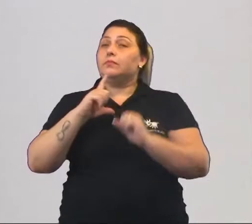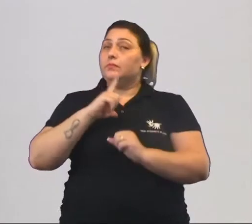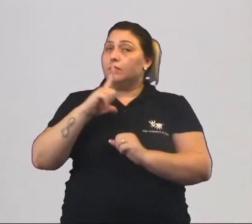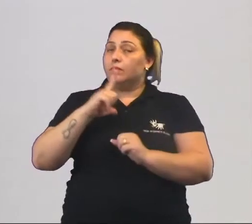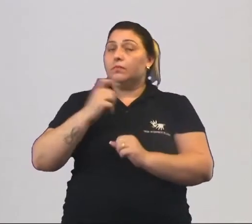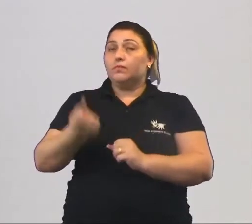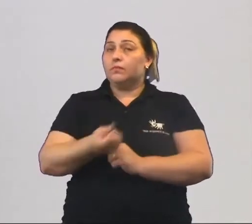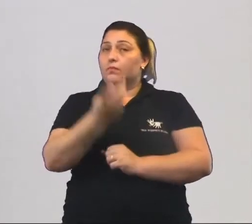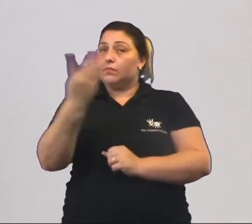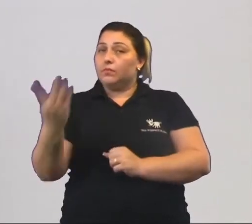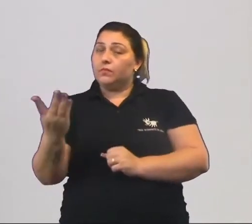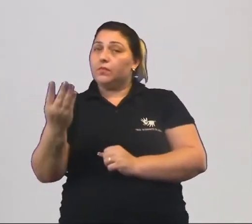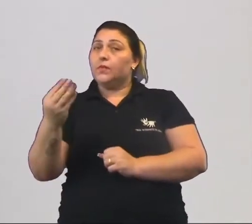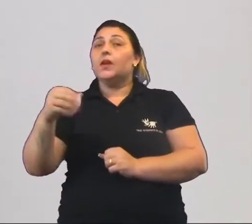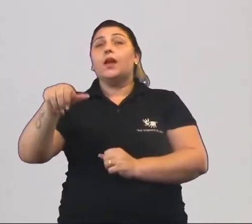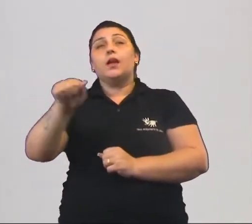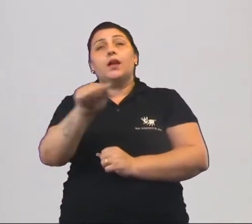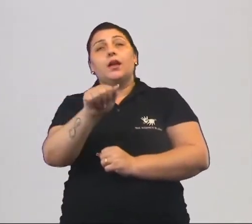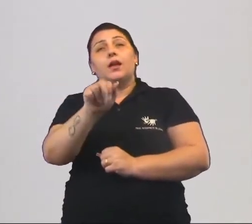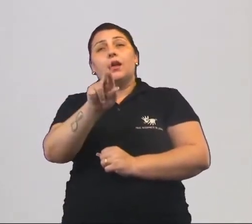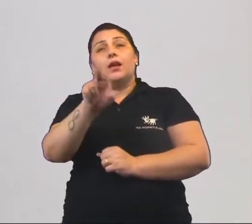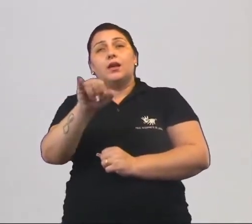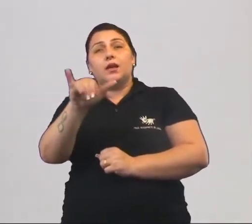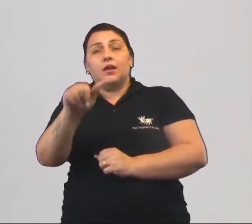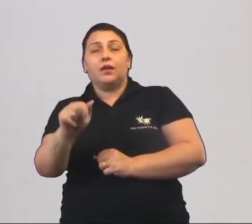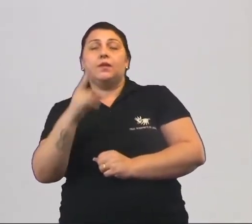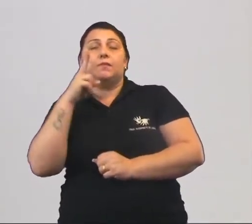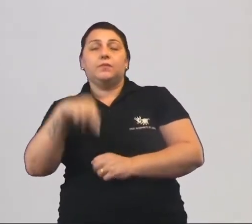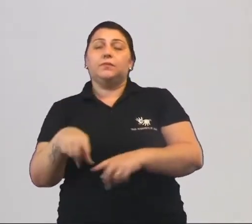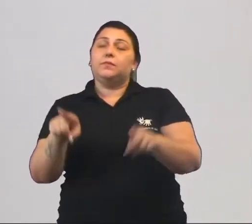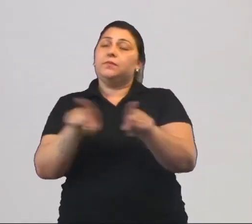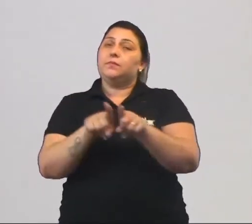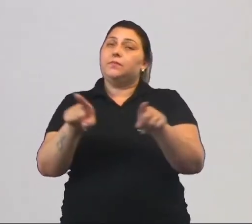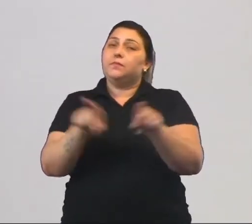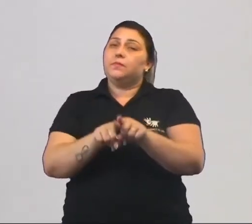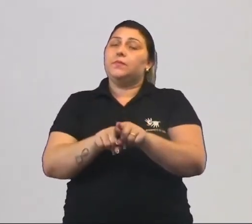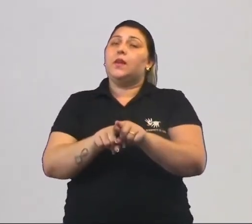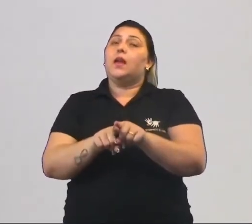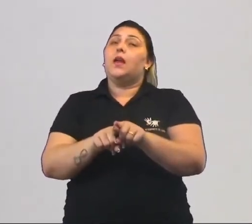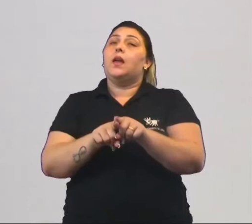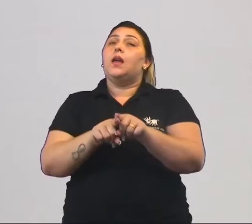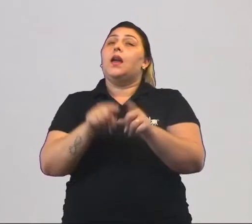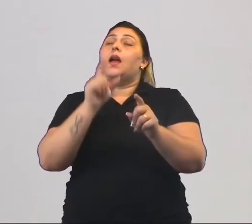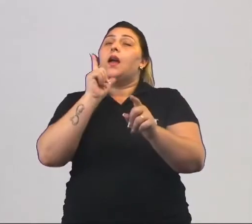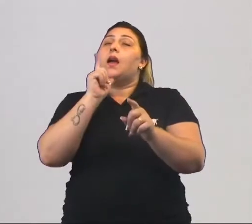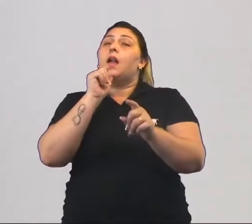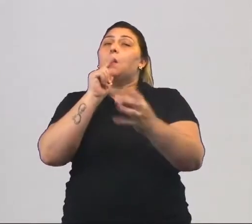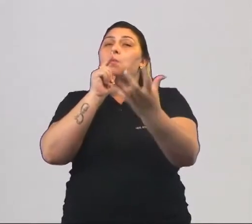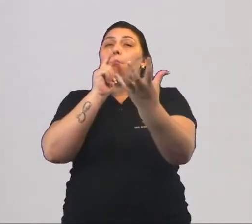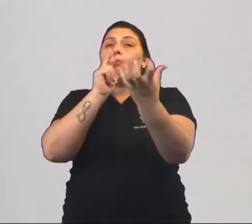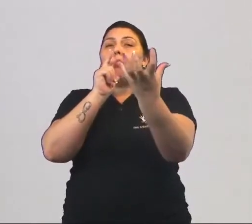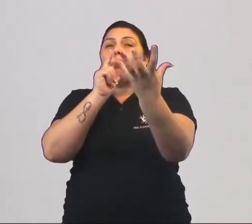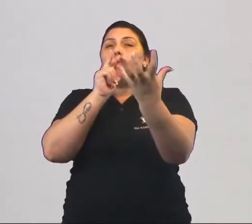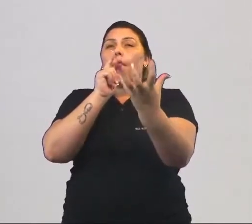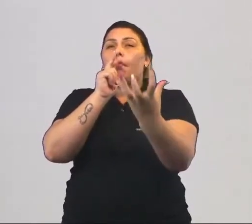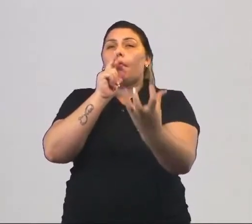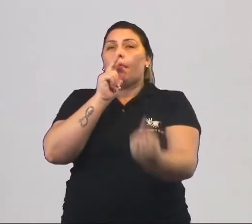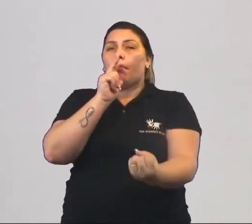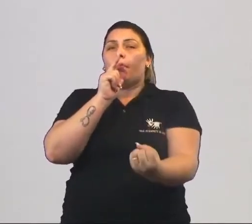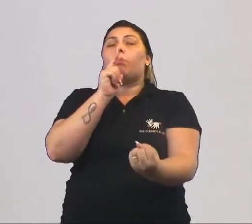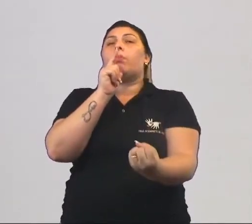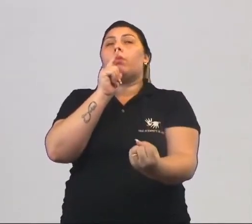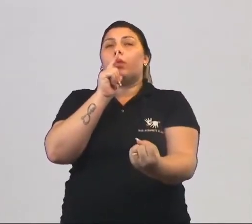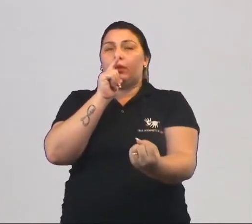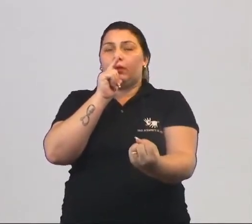uma grande quantidade de areia. Nós vimos também que ele é um solo permeável. O que isso significa? Que a água ela